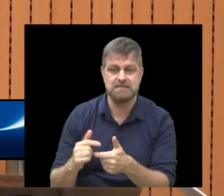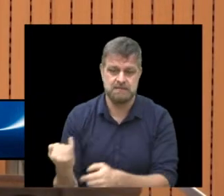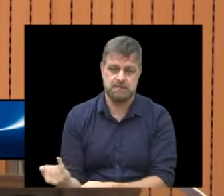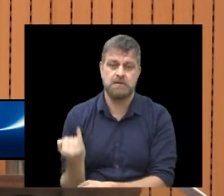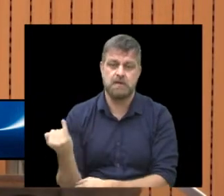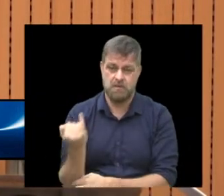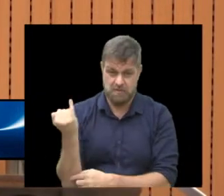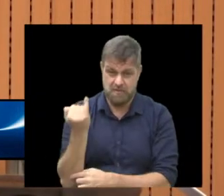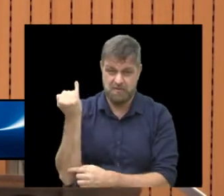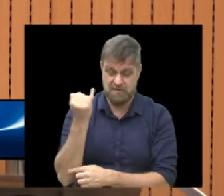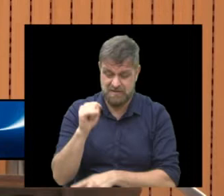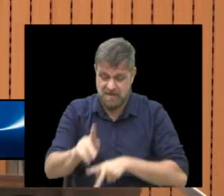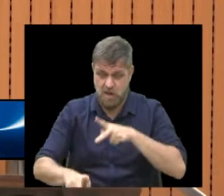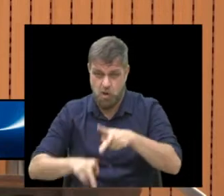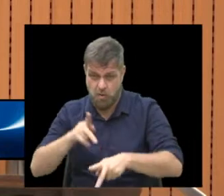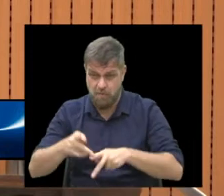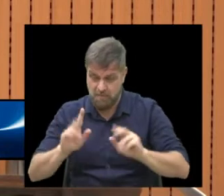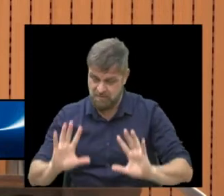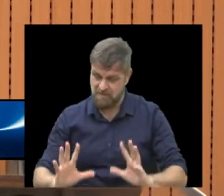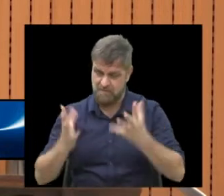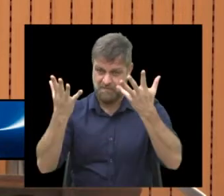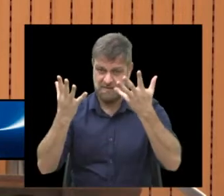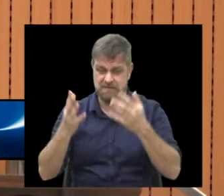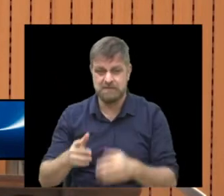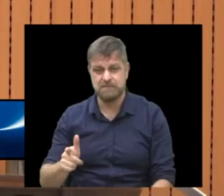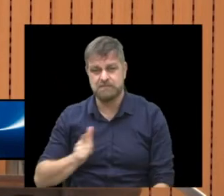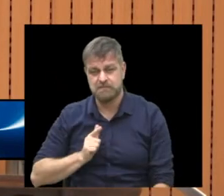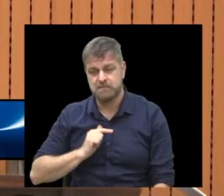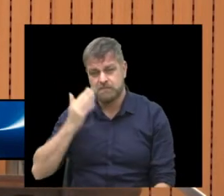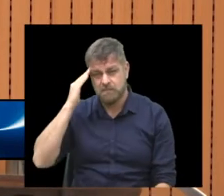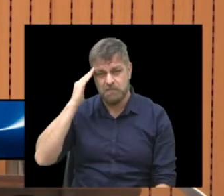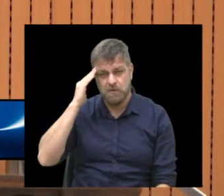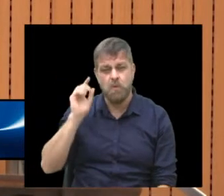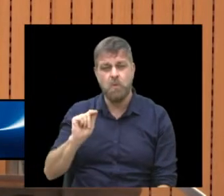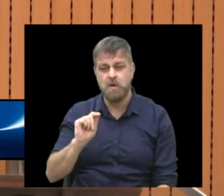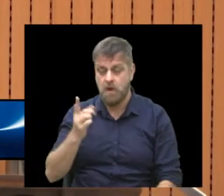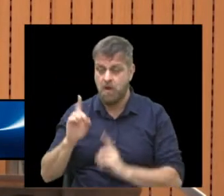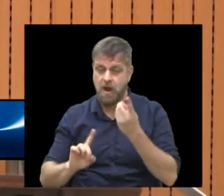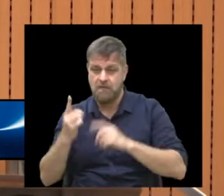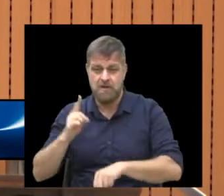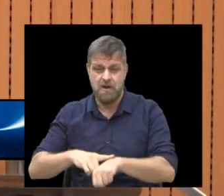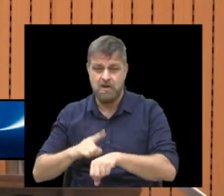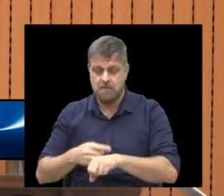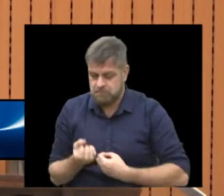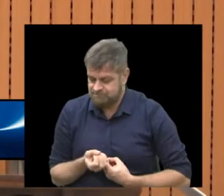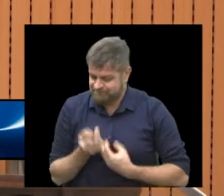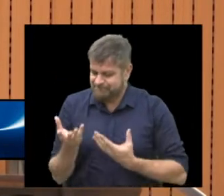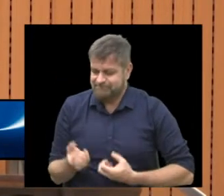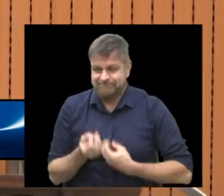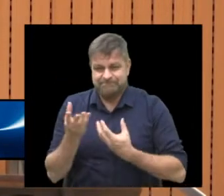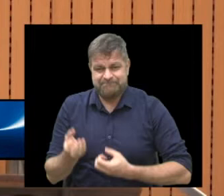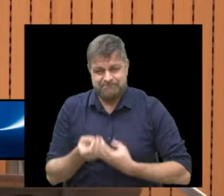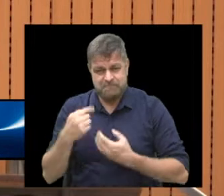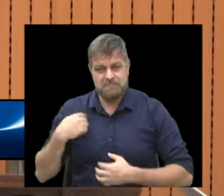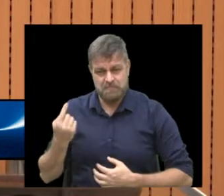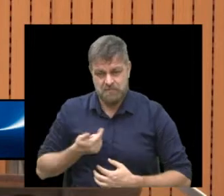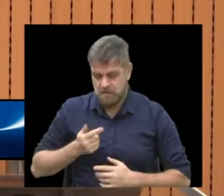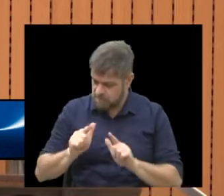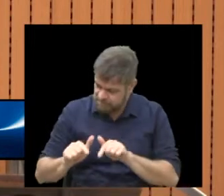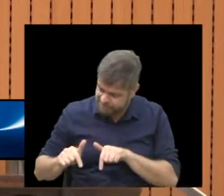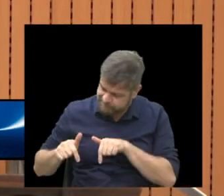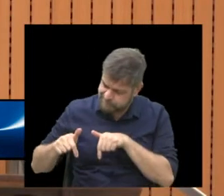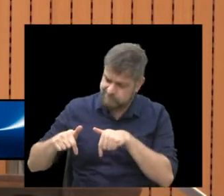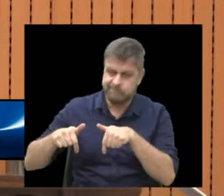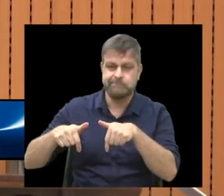e do povo brasileiro. Então, a gente entende que o Carnaval é um momento de muita expressão e liberdade, e a gente quer que ele continue